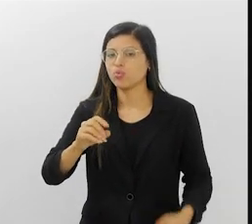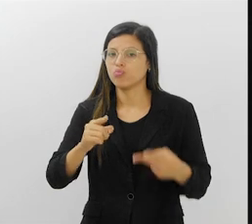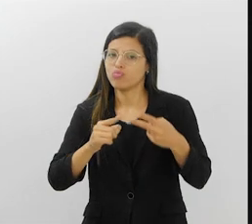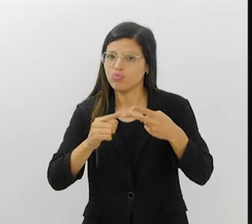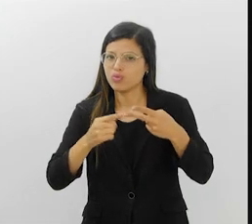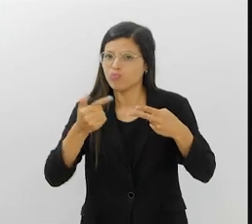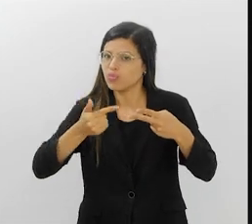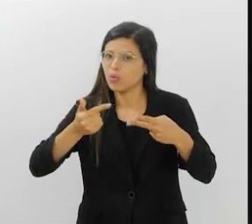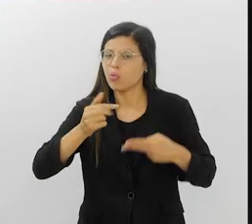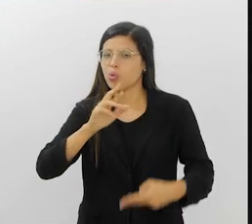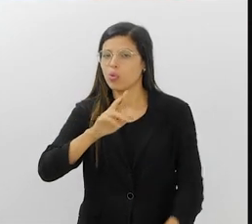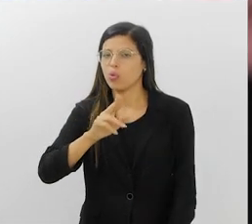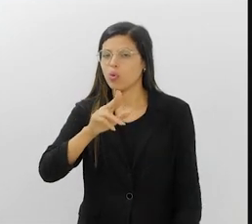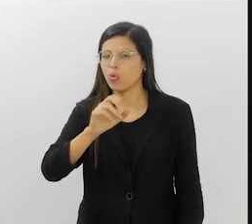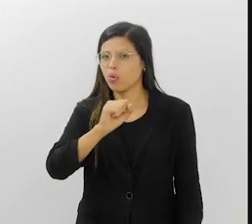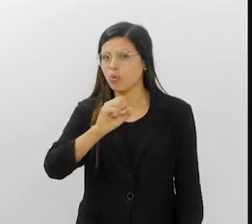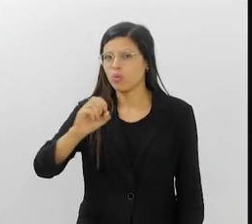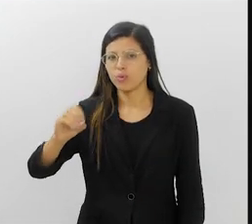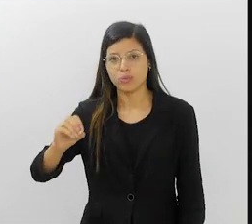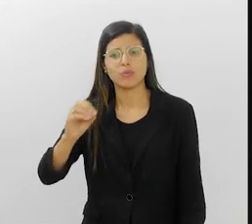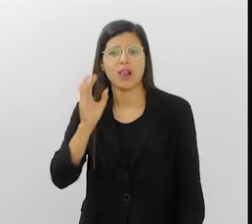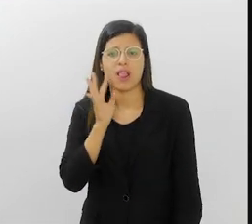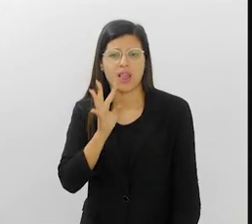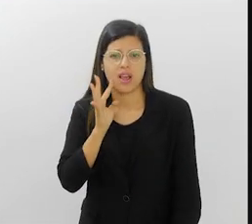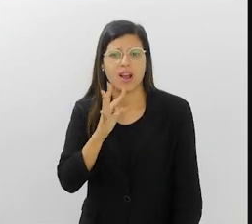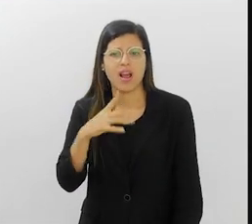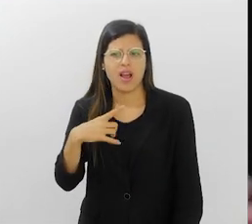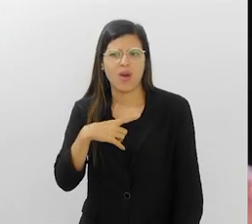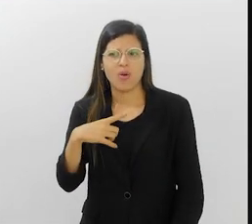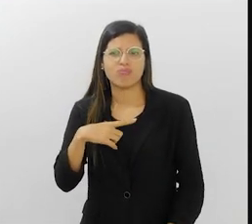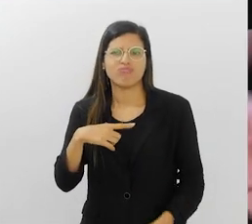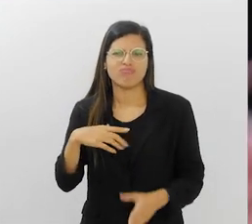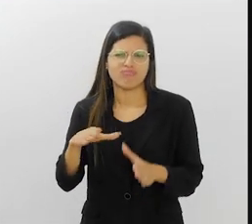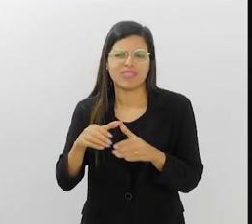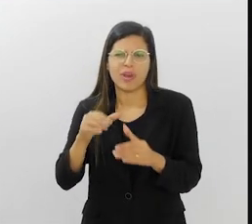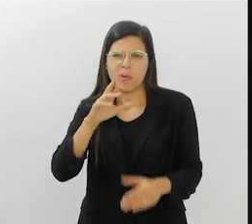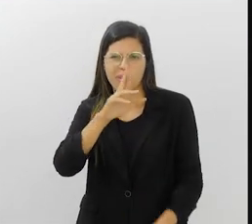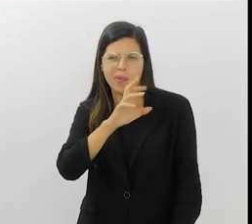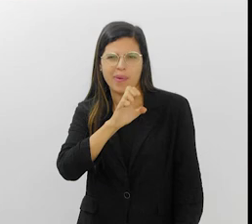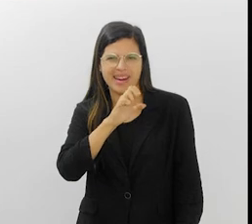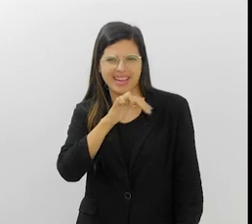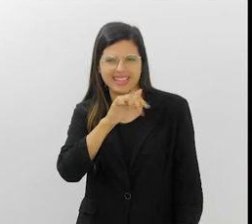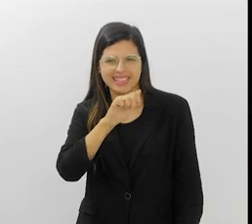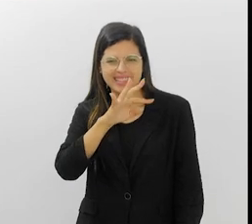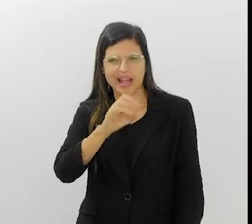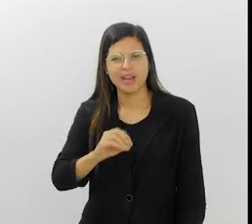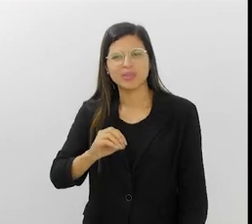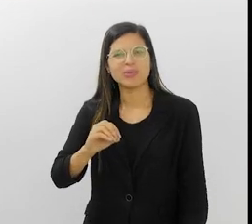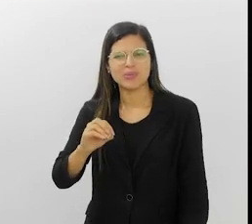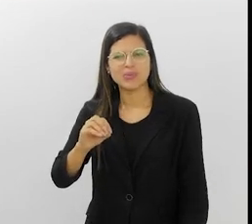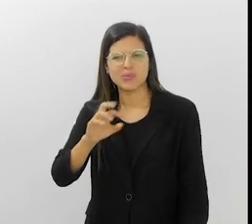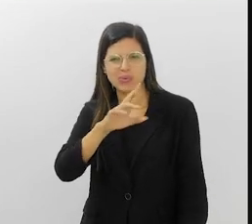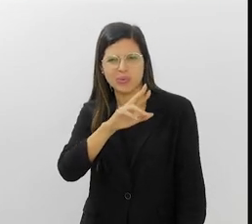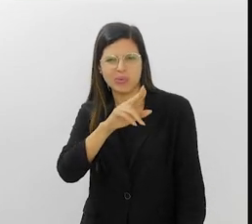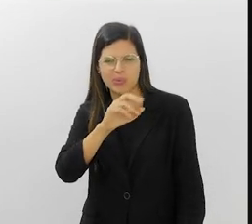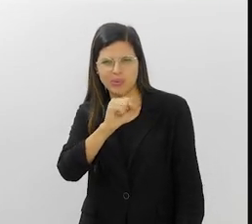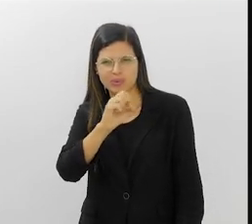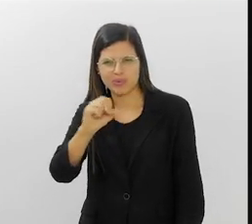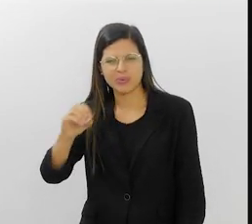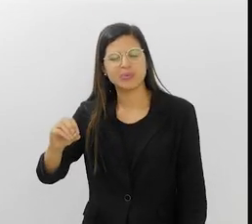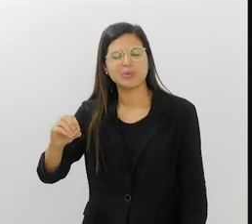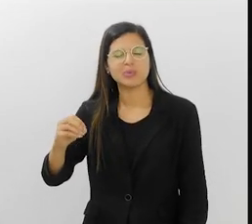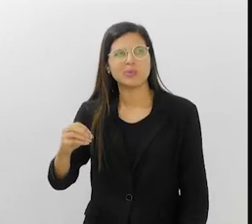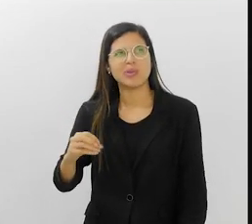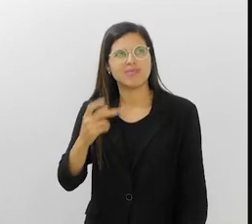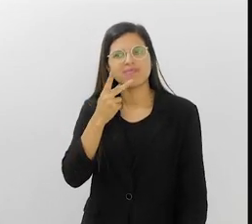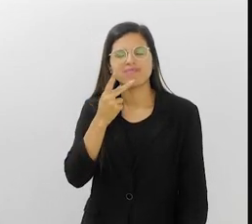cara. Ele falou, já não tem o Renato Russo da Legião Urbana, do rock? Essa foi a referência, né? Foi a referência. Eu falei,